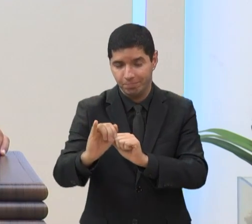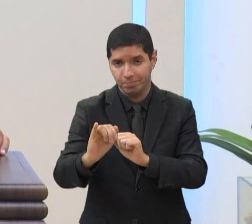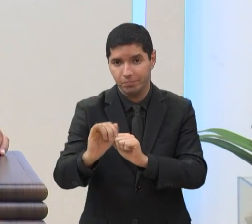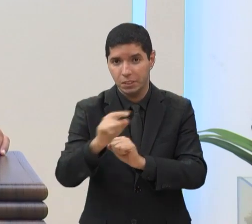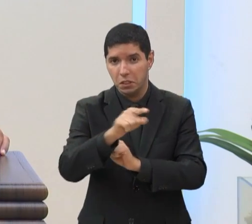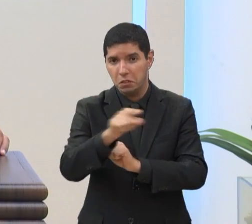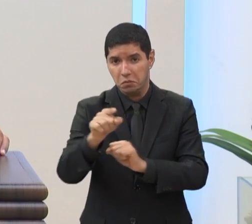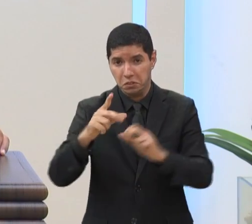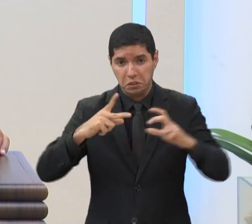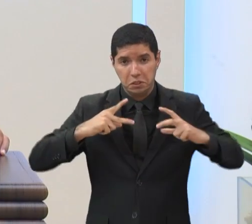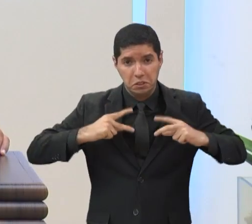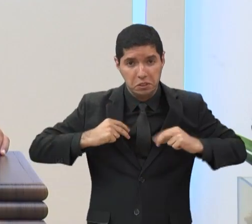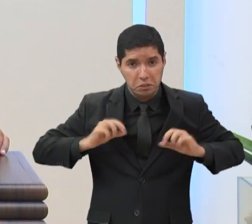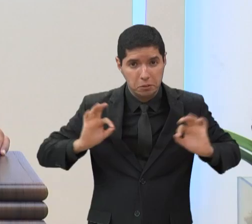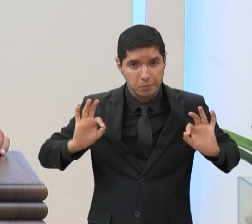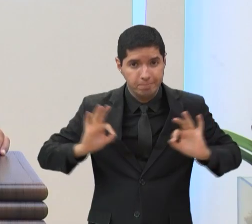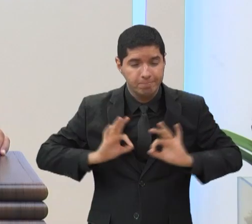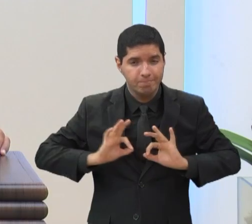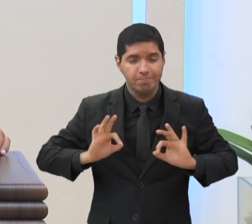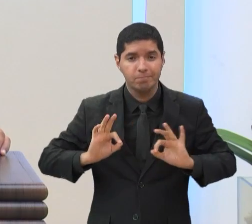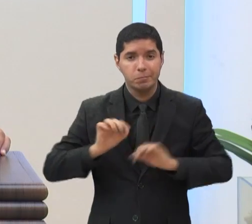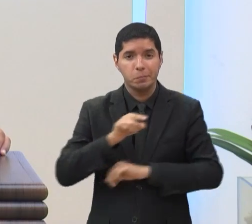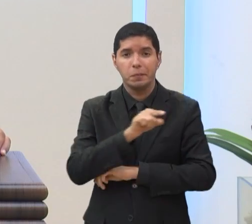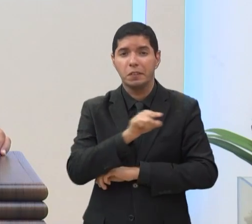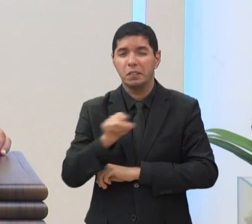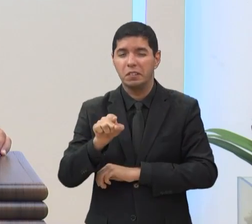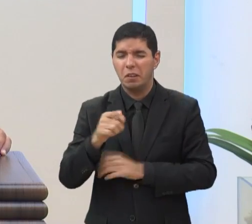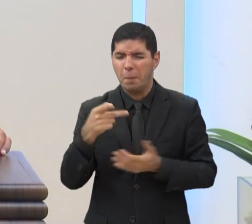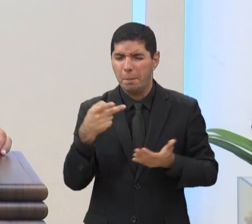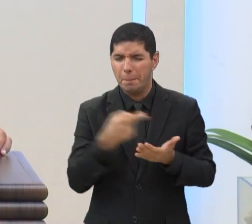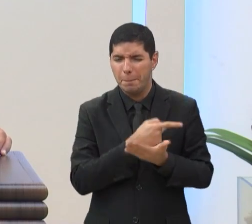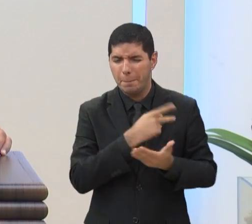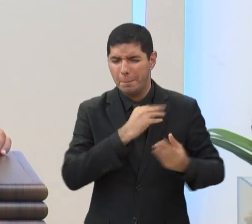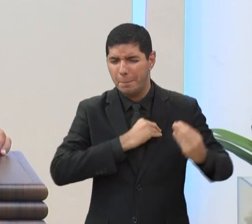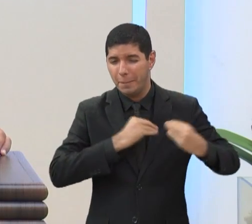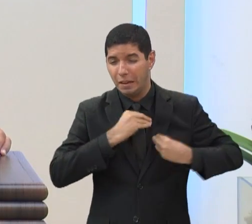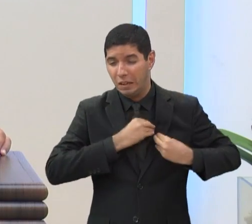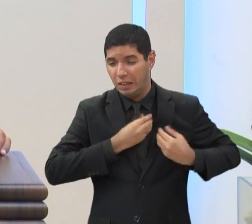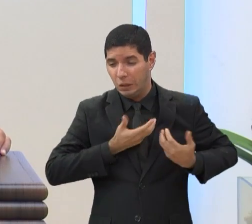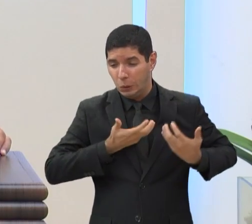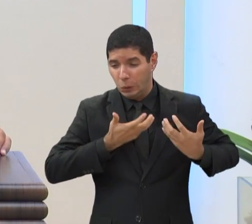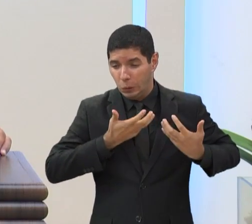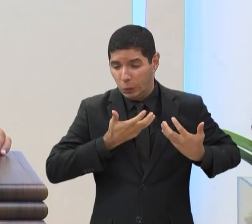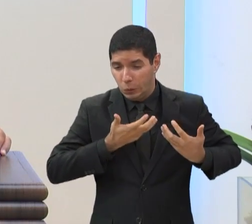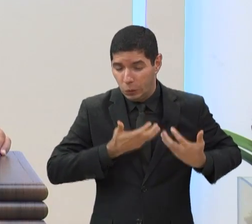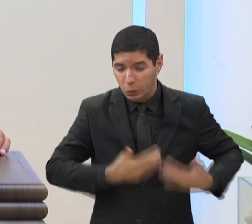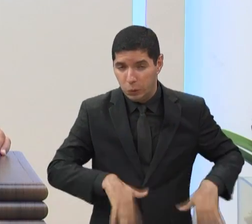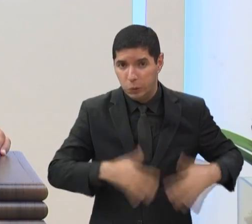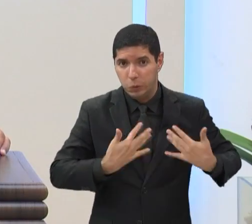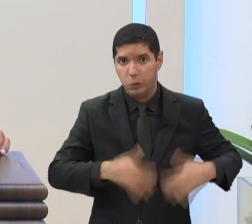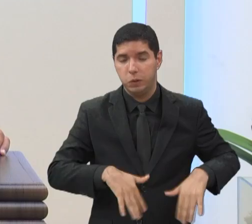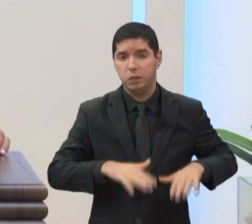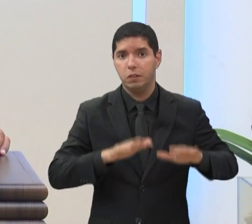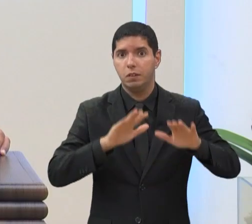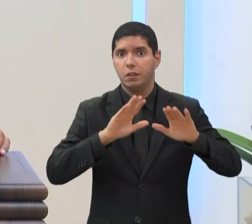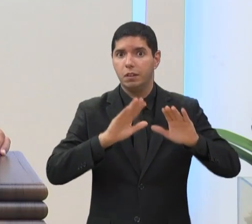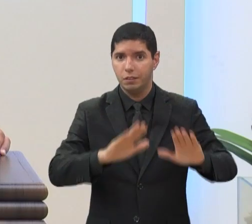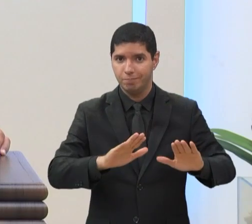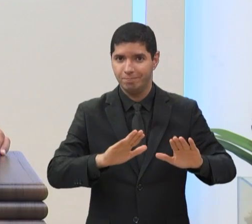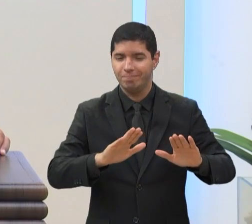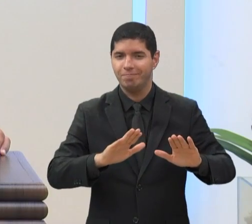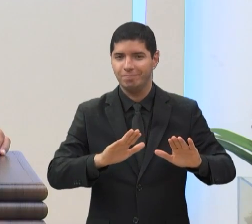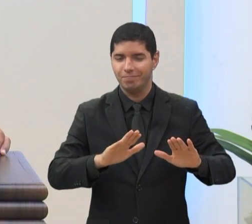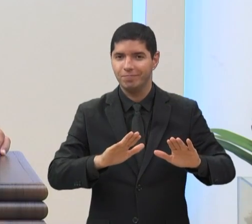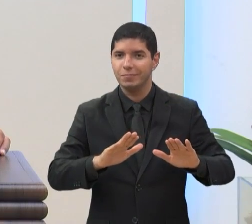não mereça, ainda que você tenha cometido muitos erros, muitos pecados na sua vida, mas